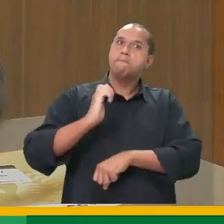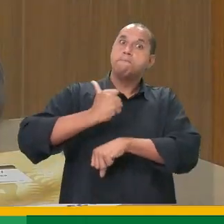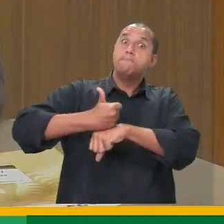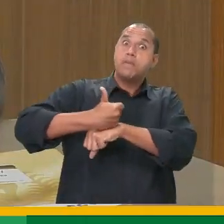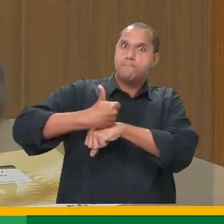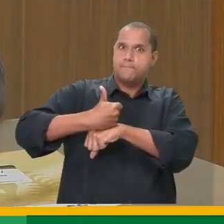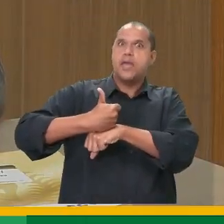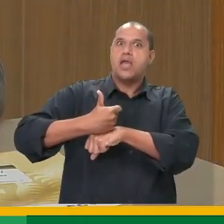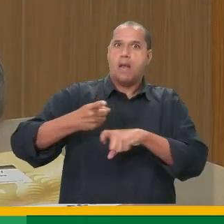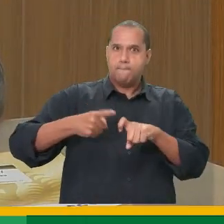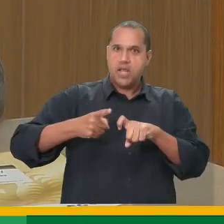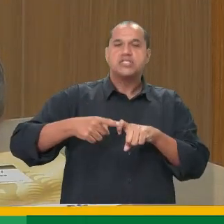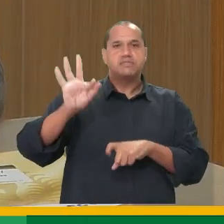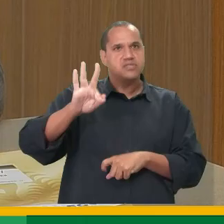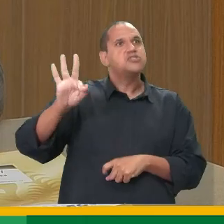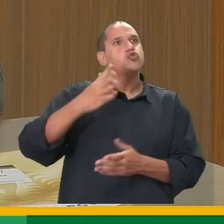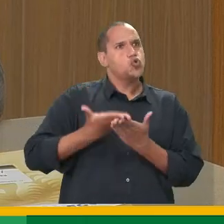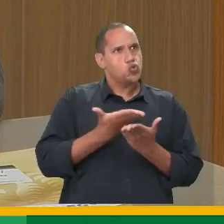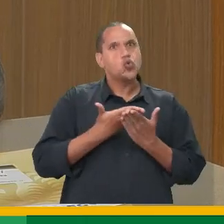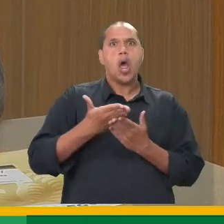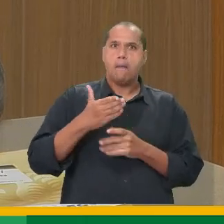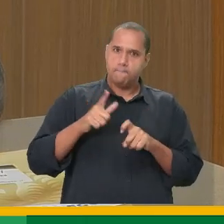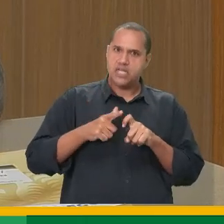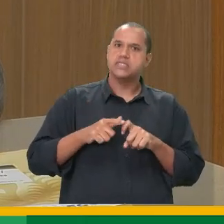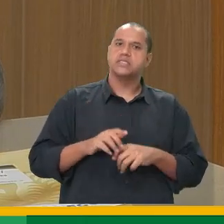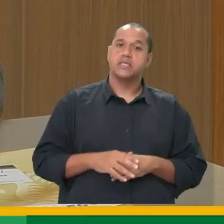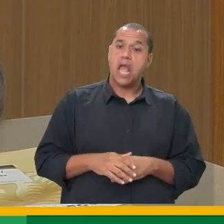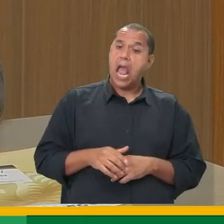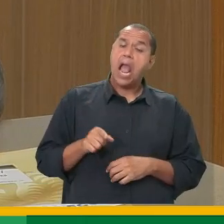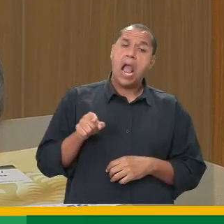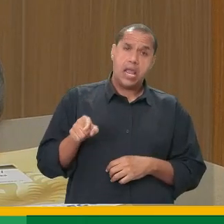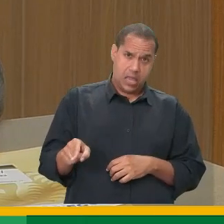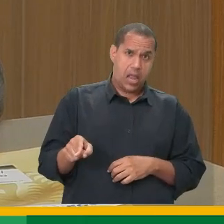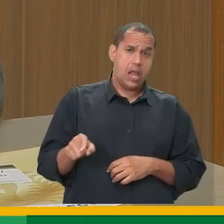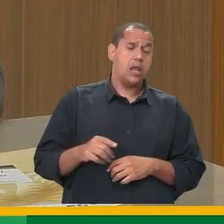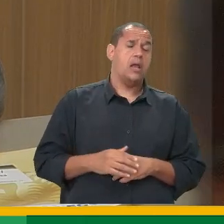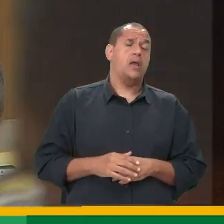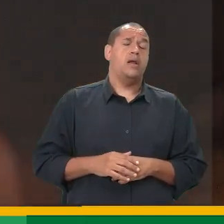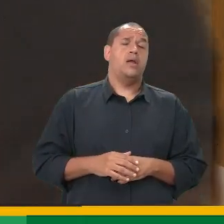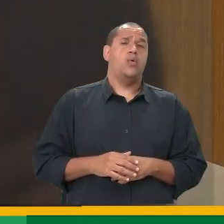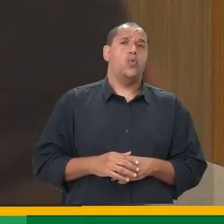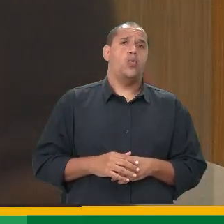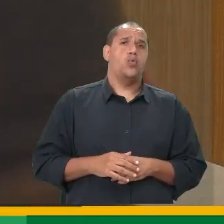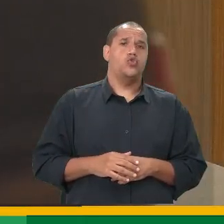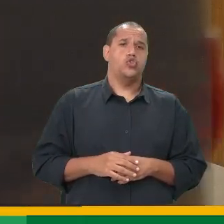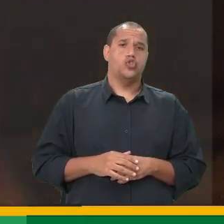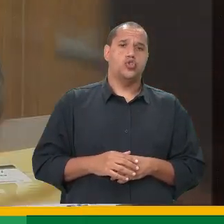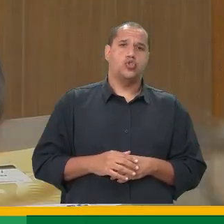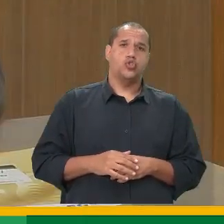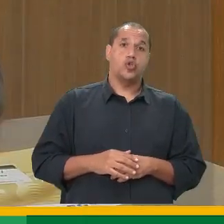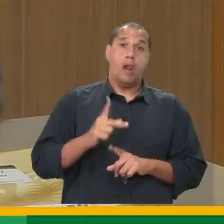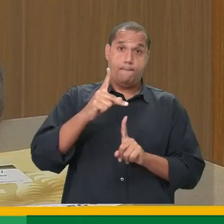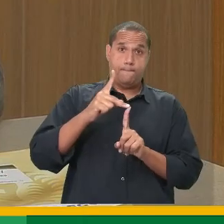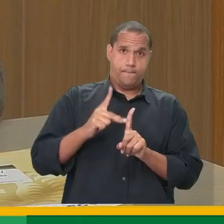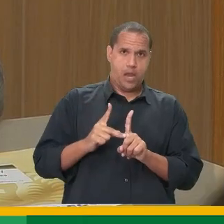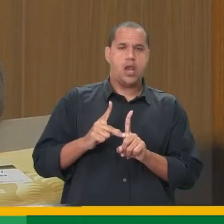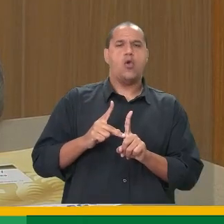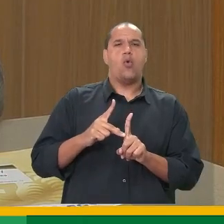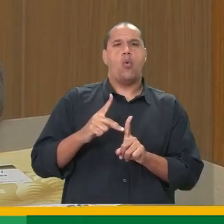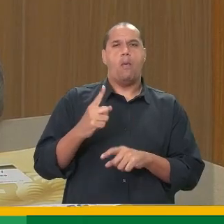foi ser médica no seu primeiro período na